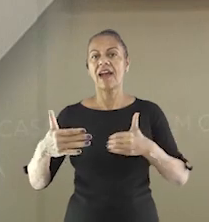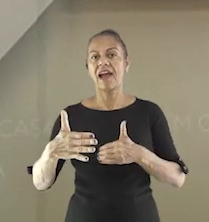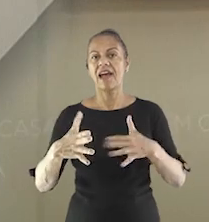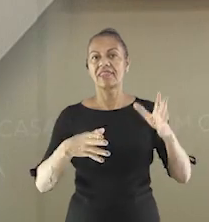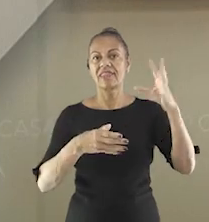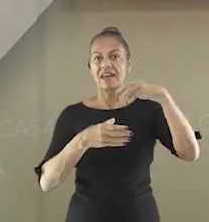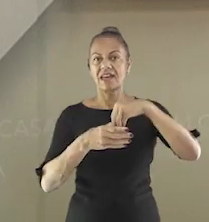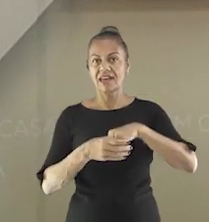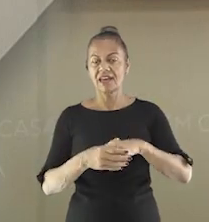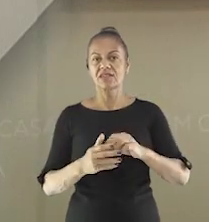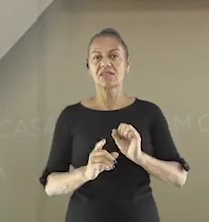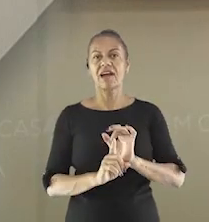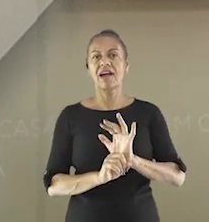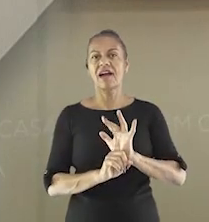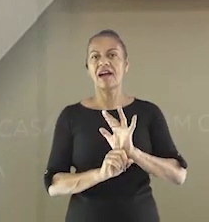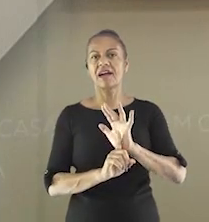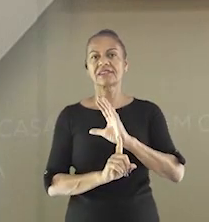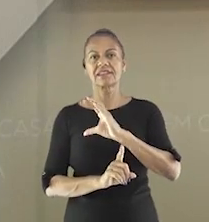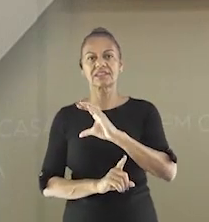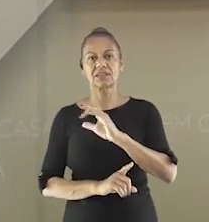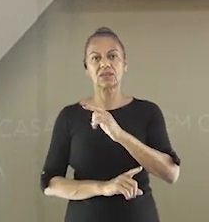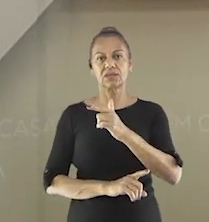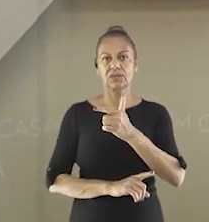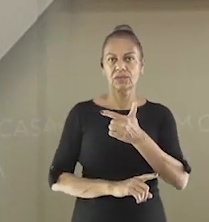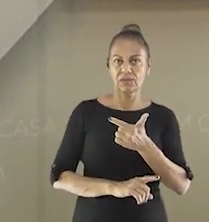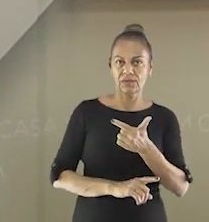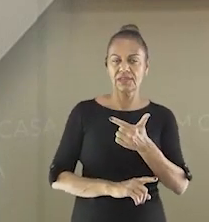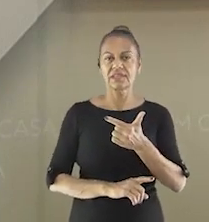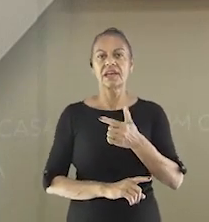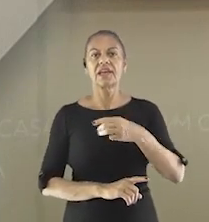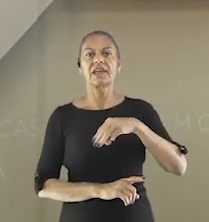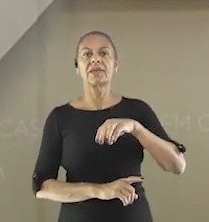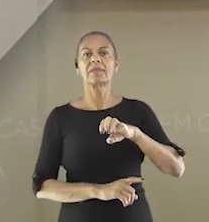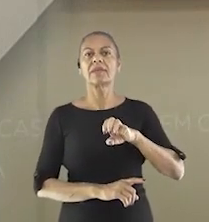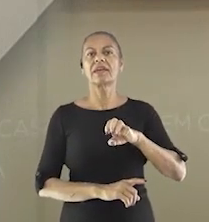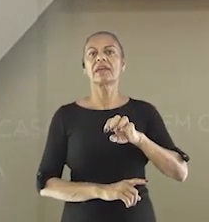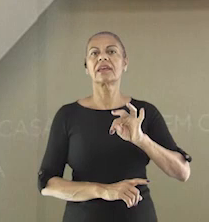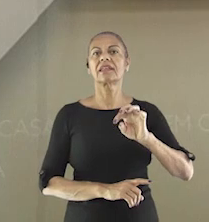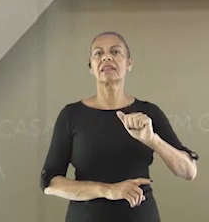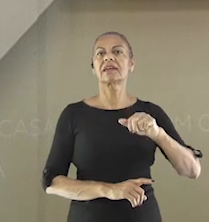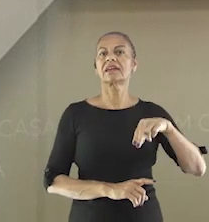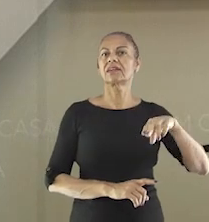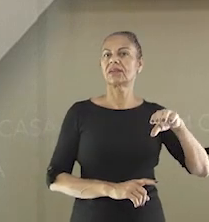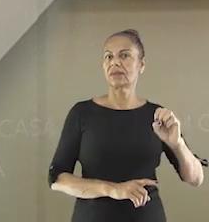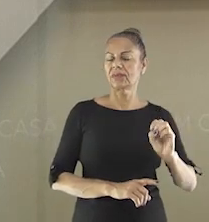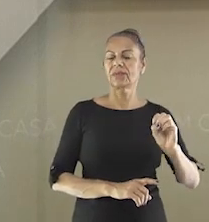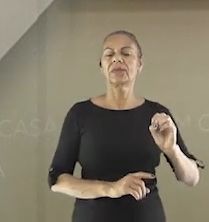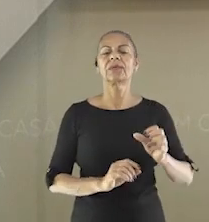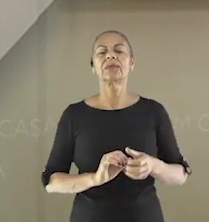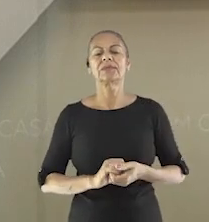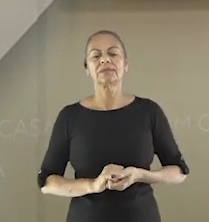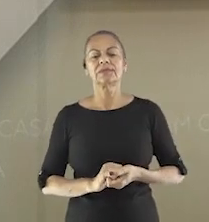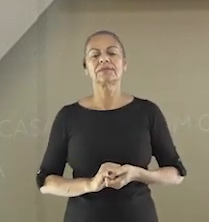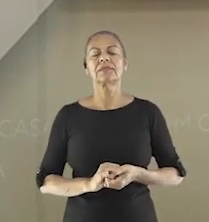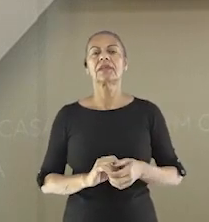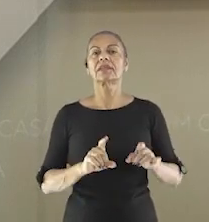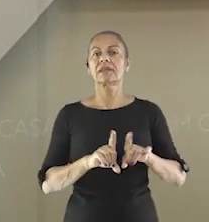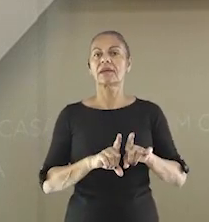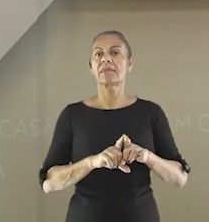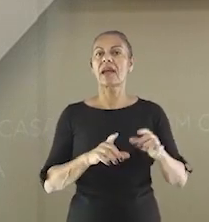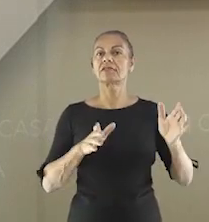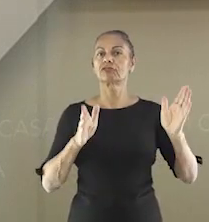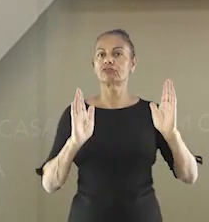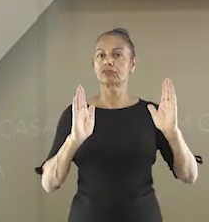calor. É o caso do gás carbônico e do metano, por exemplo. Letra C, aqui na segunda alternativa. Por fim, os